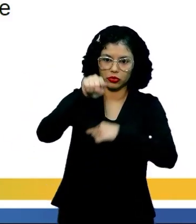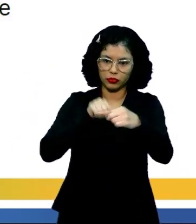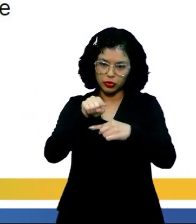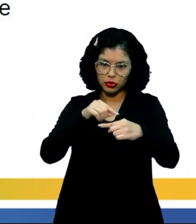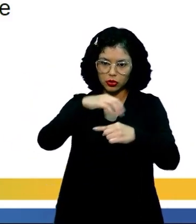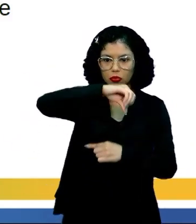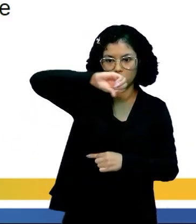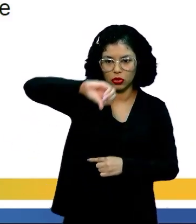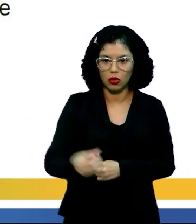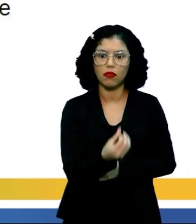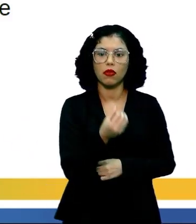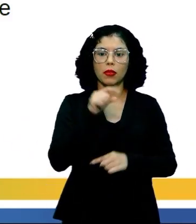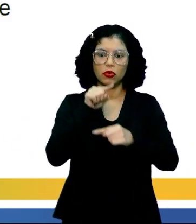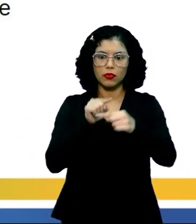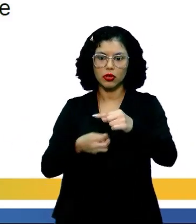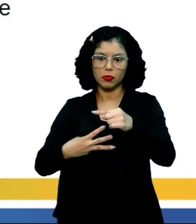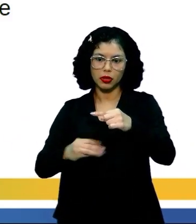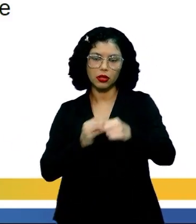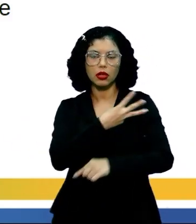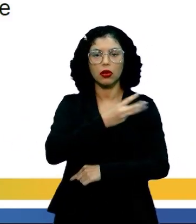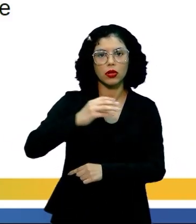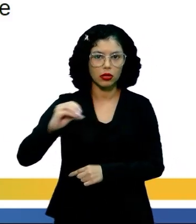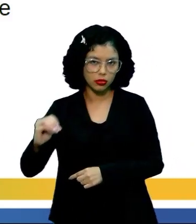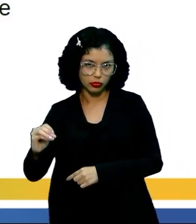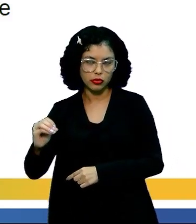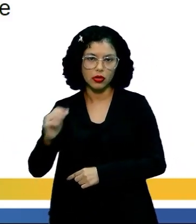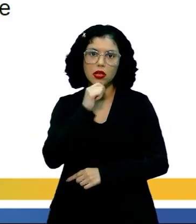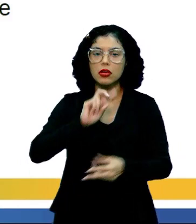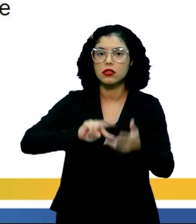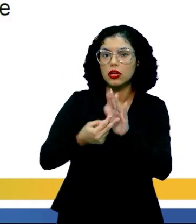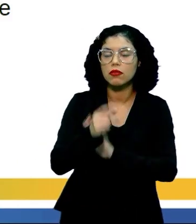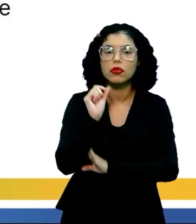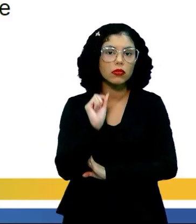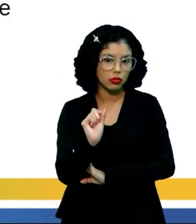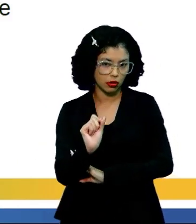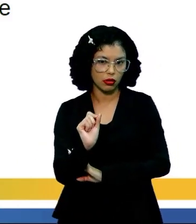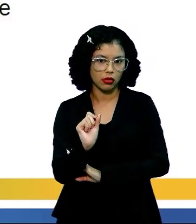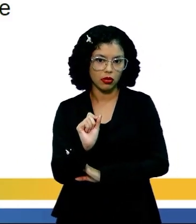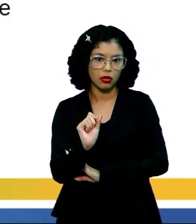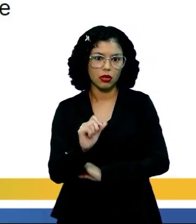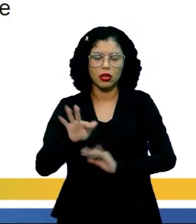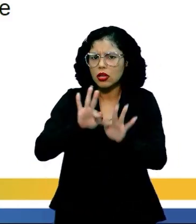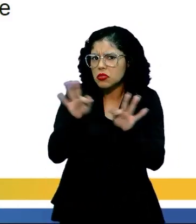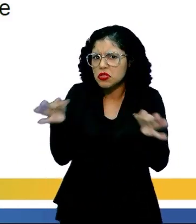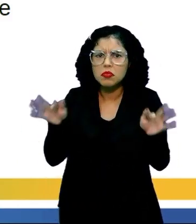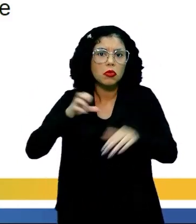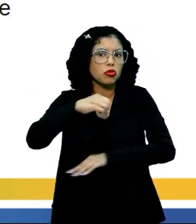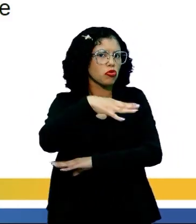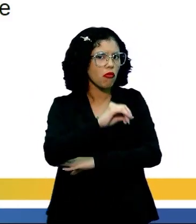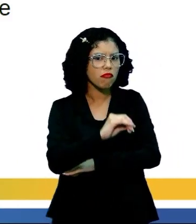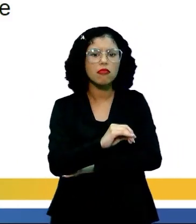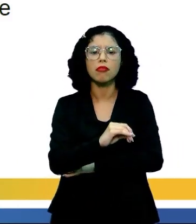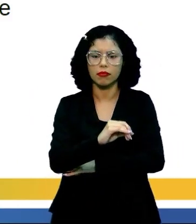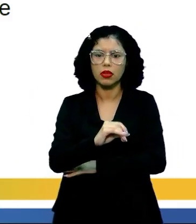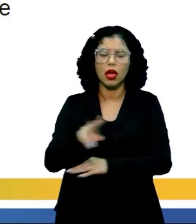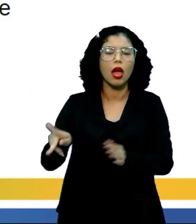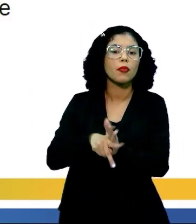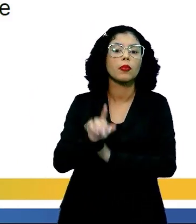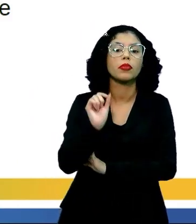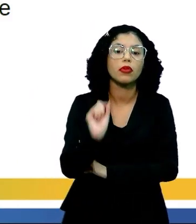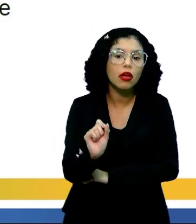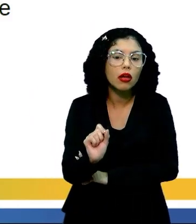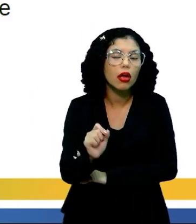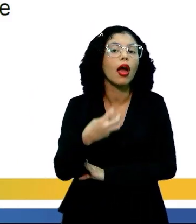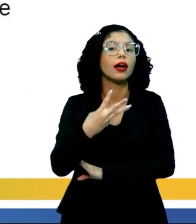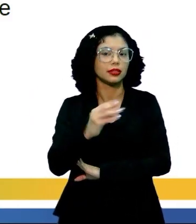dividindo e ao dividir eu encontrei 300. Significa que simplesmente 90 equivale o quê?